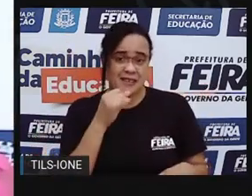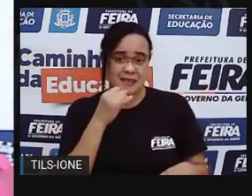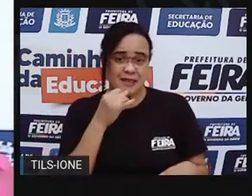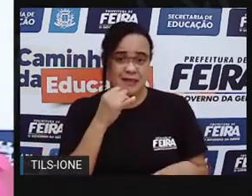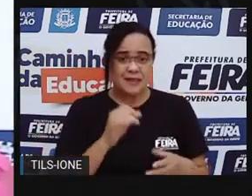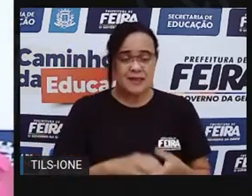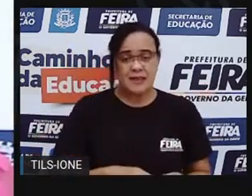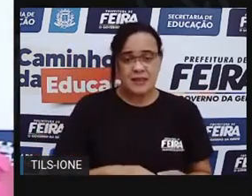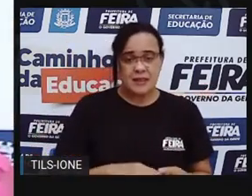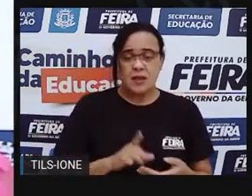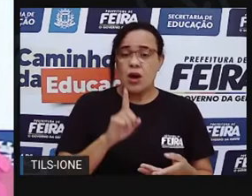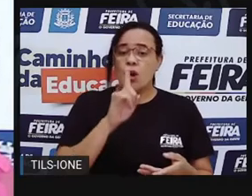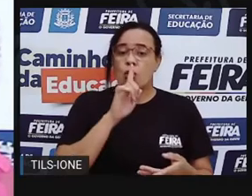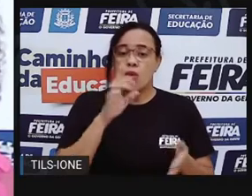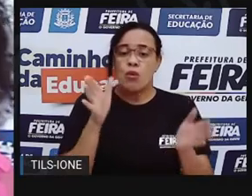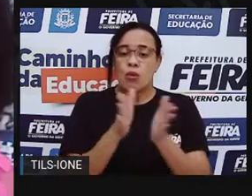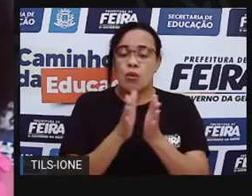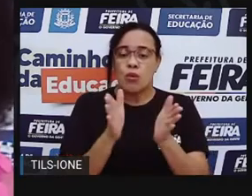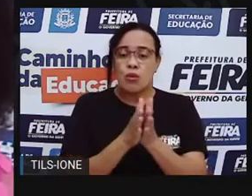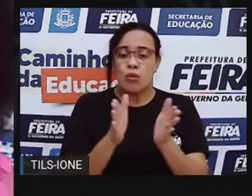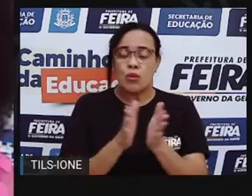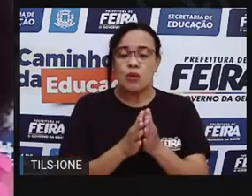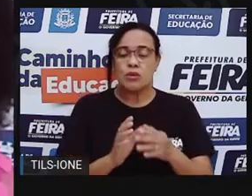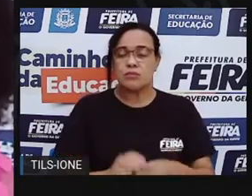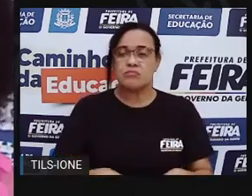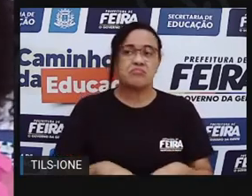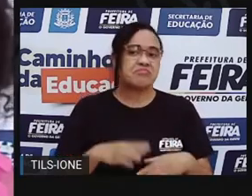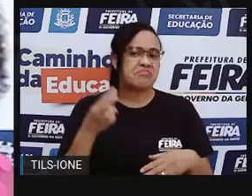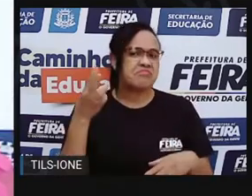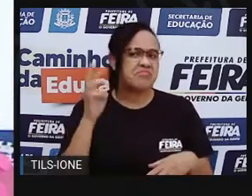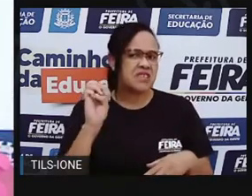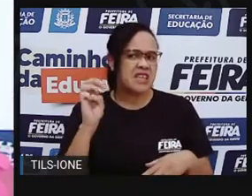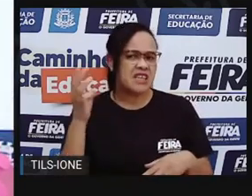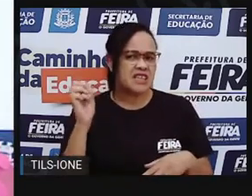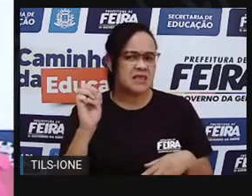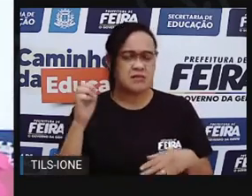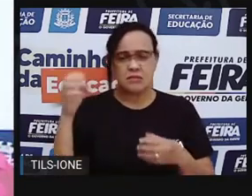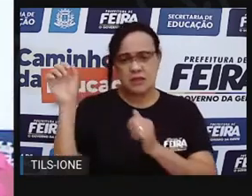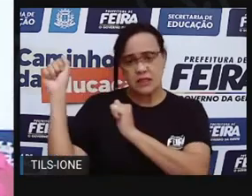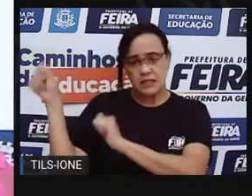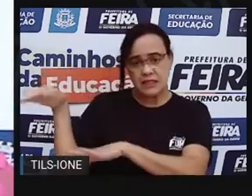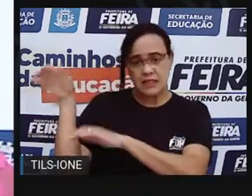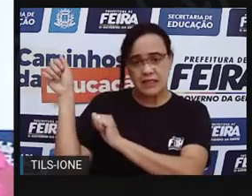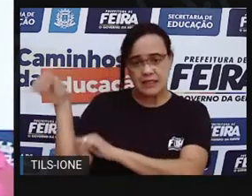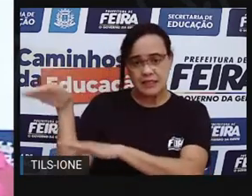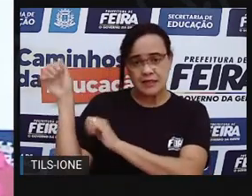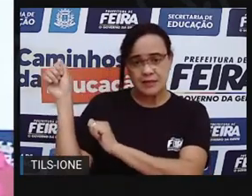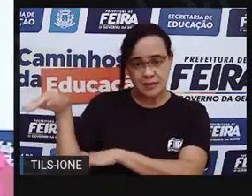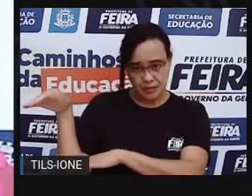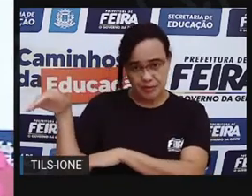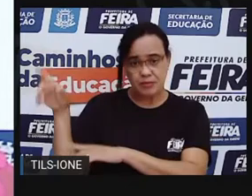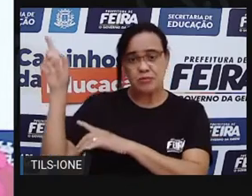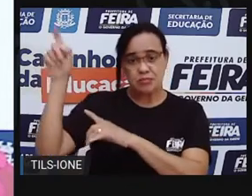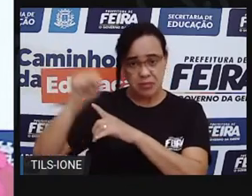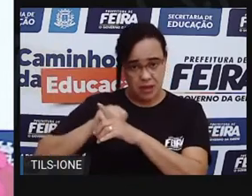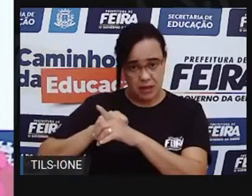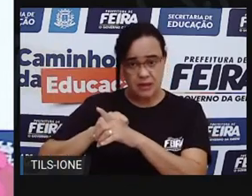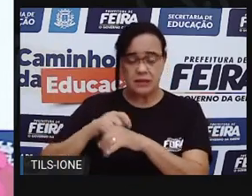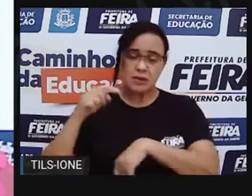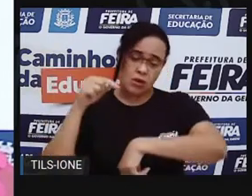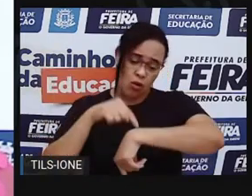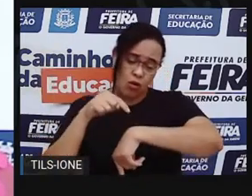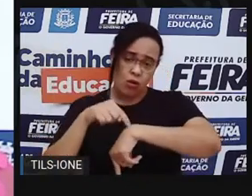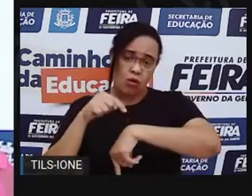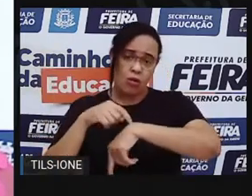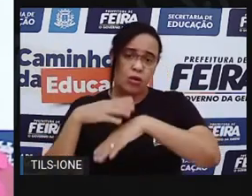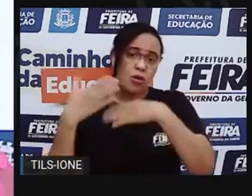o aniversário será dia 30 de setembro. Isso. Que horas?